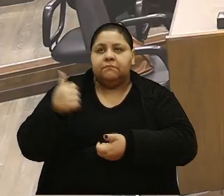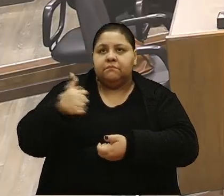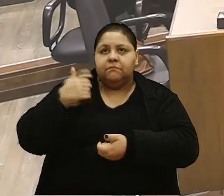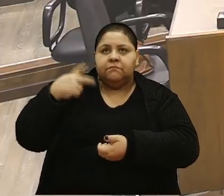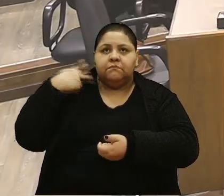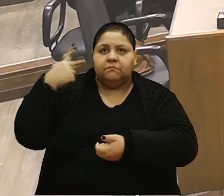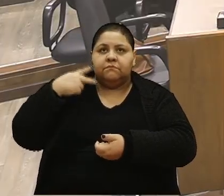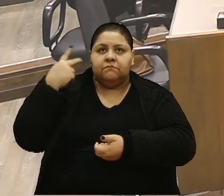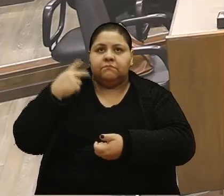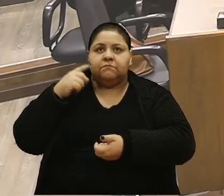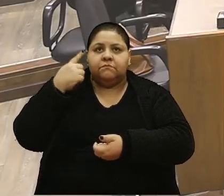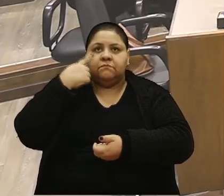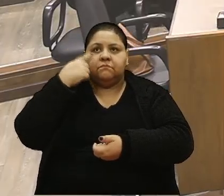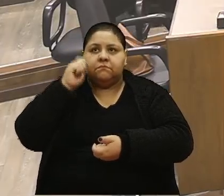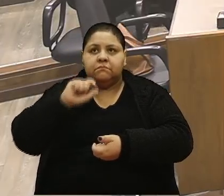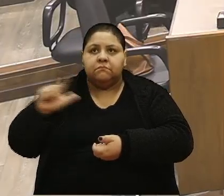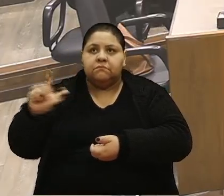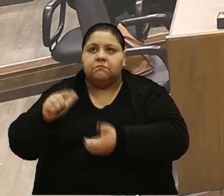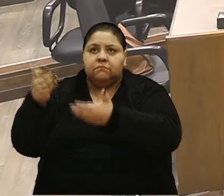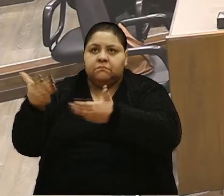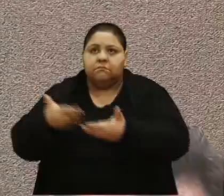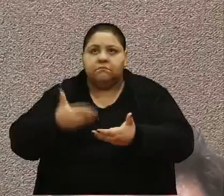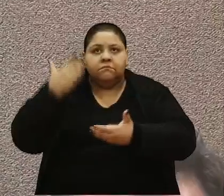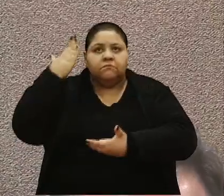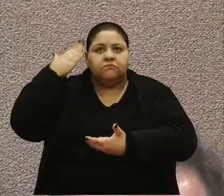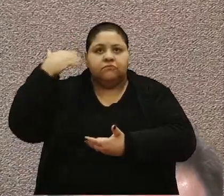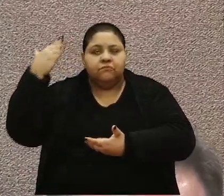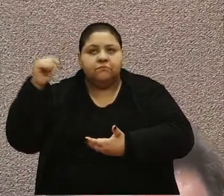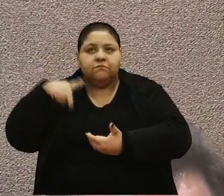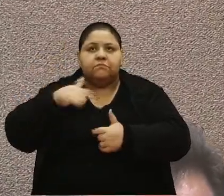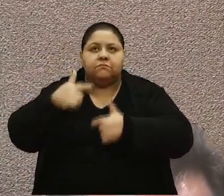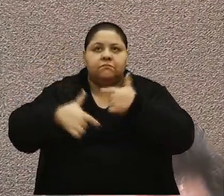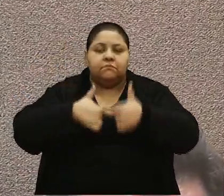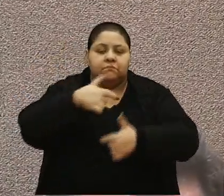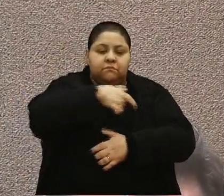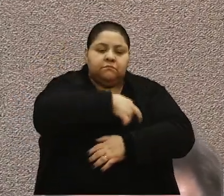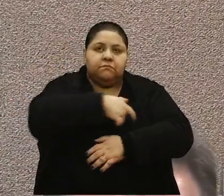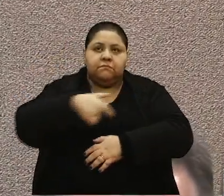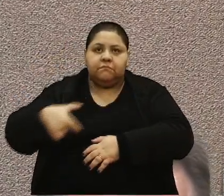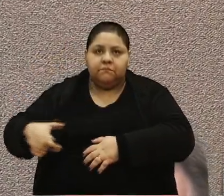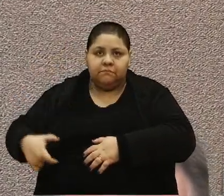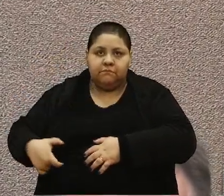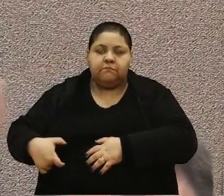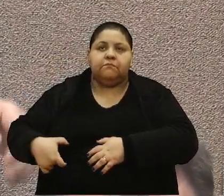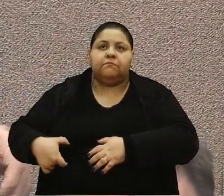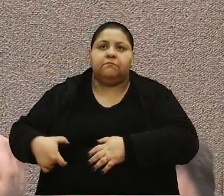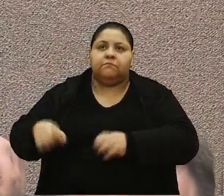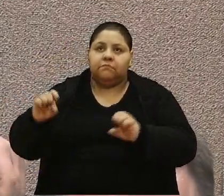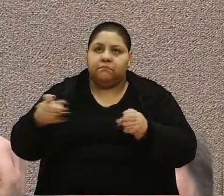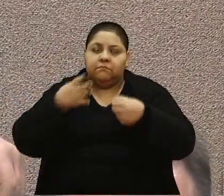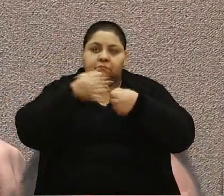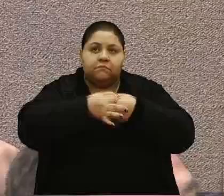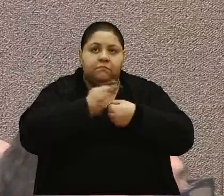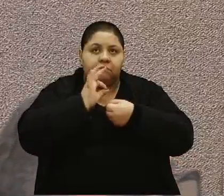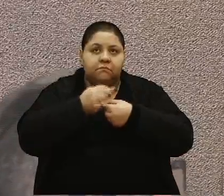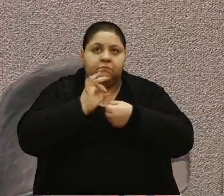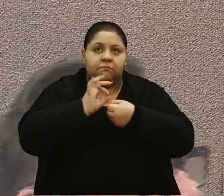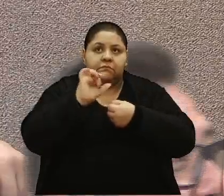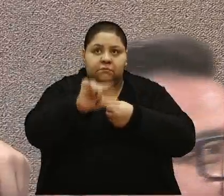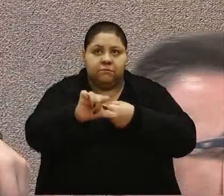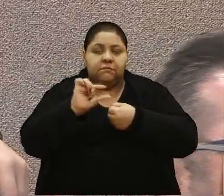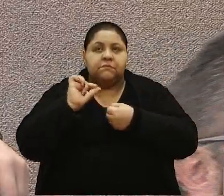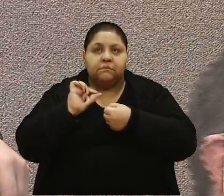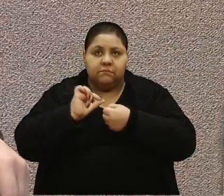Mauro, seja bem-vindo. Sucesso na sua caminhada. As embaixatrizes da nossa Festa da Uva serão escolhidas,